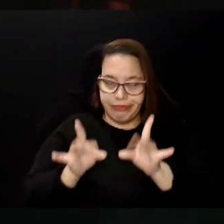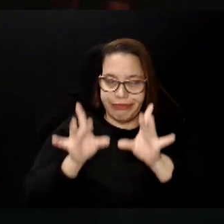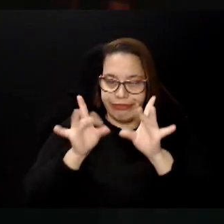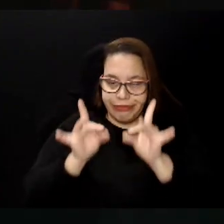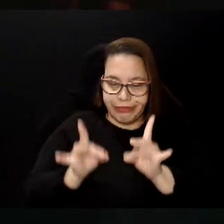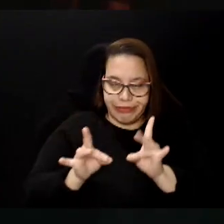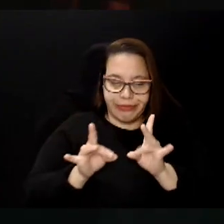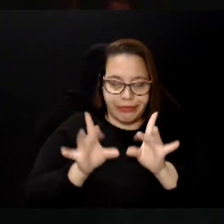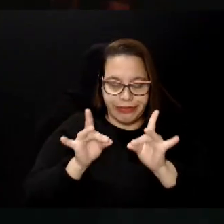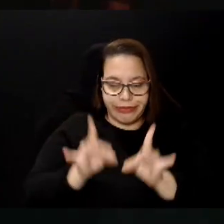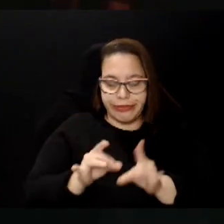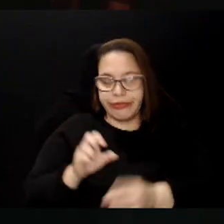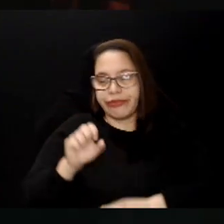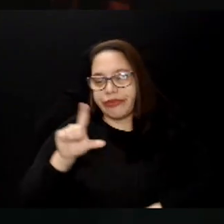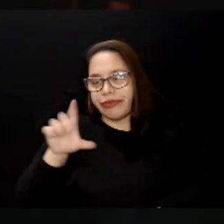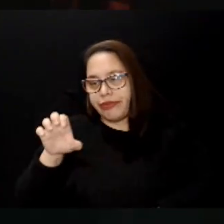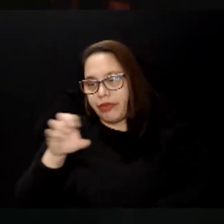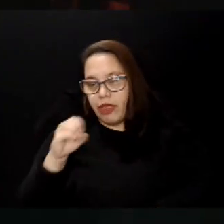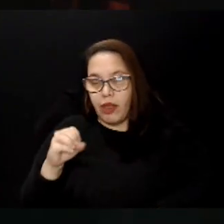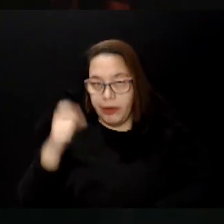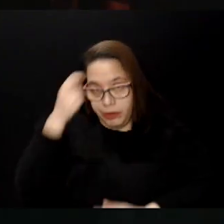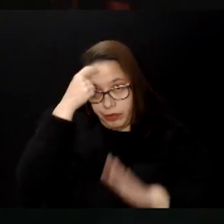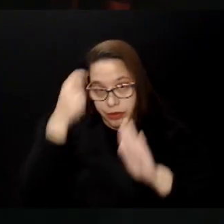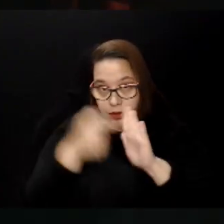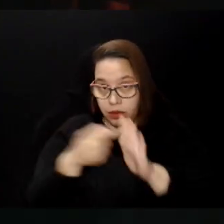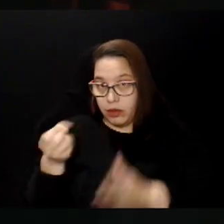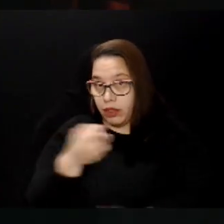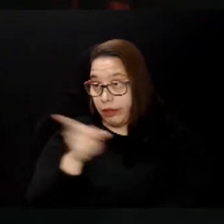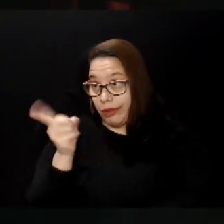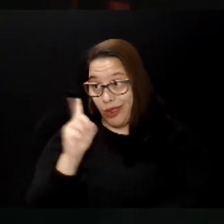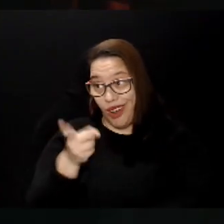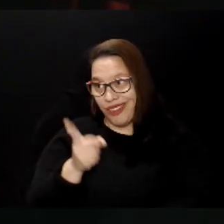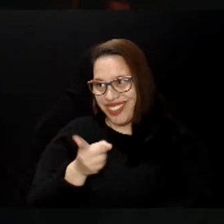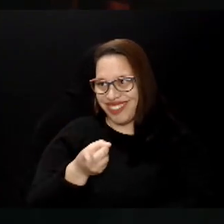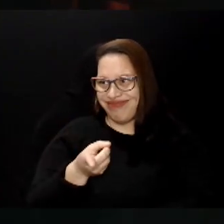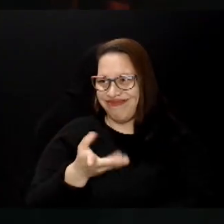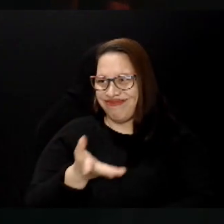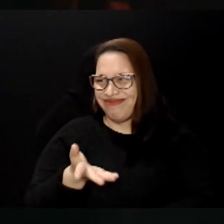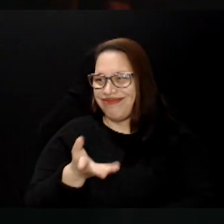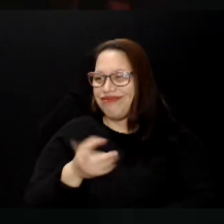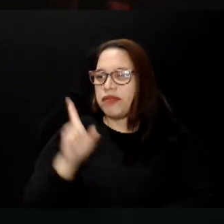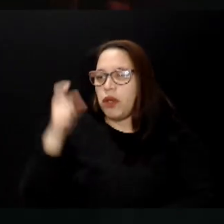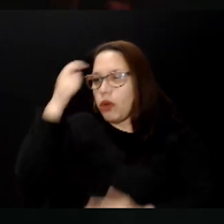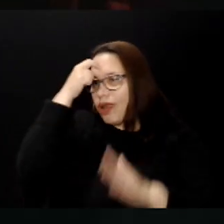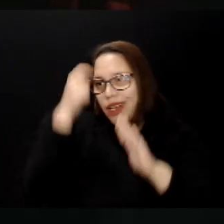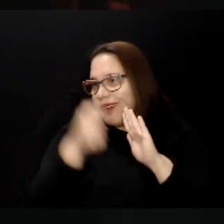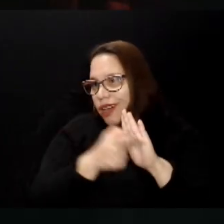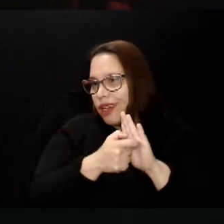A inteligência artificial não é tão nova assim, né? Então, o que é a inteligência artificial que o Léo passou pra